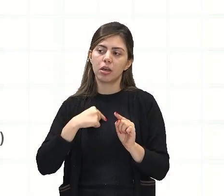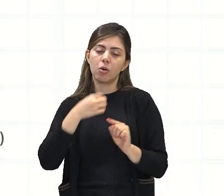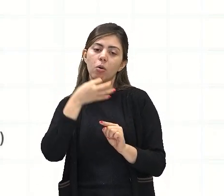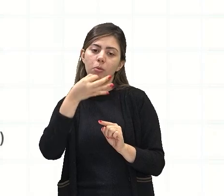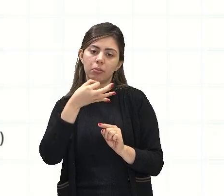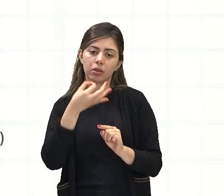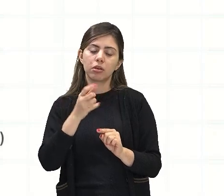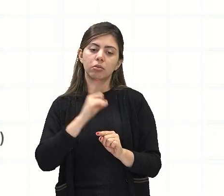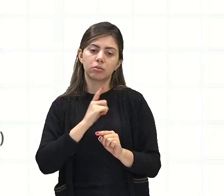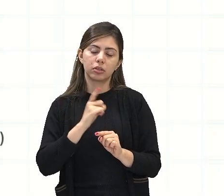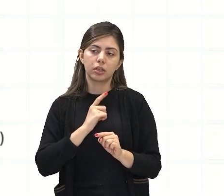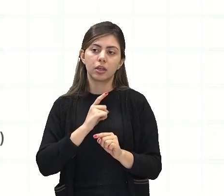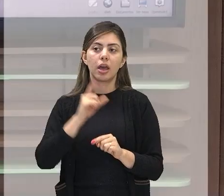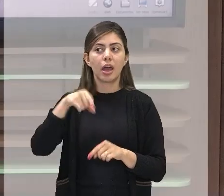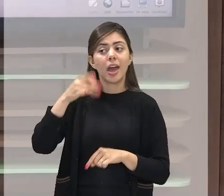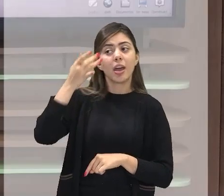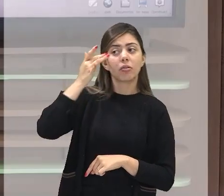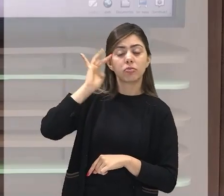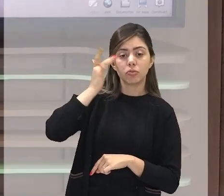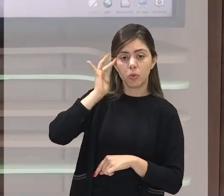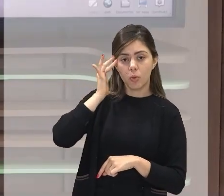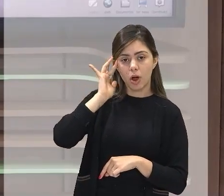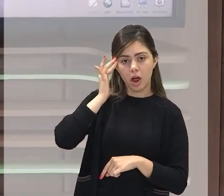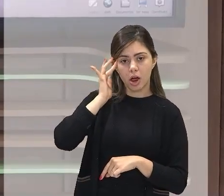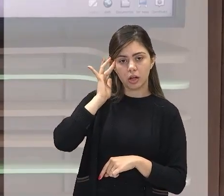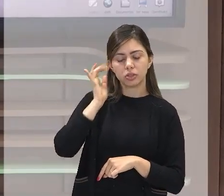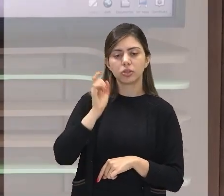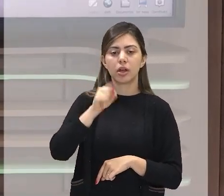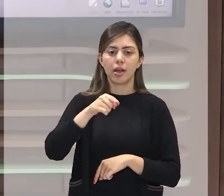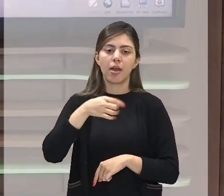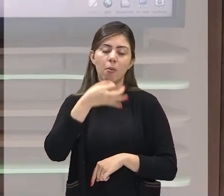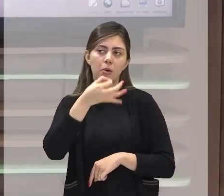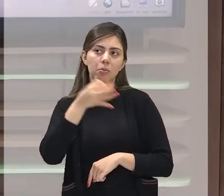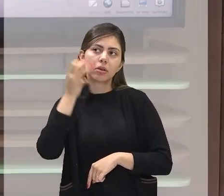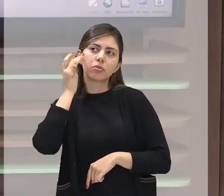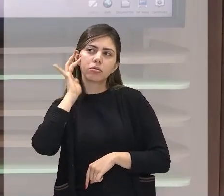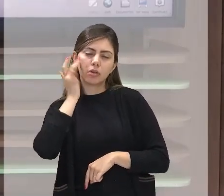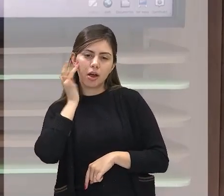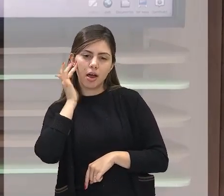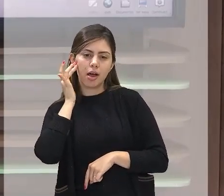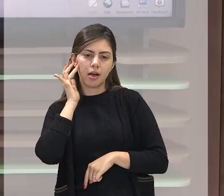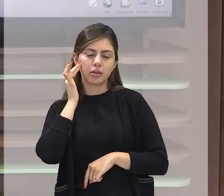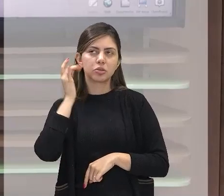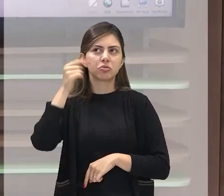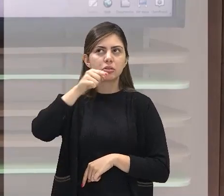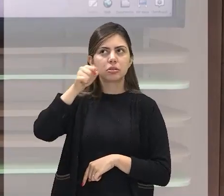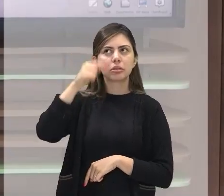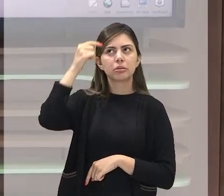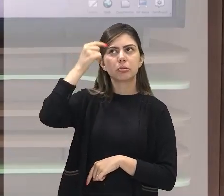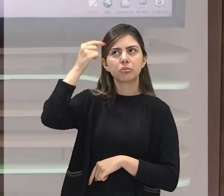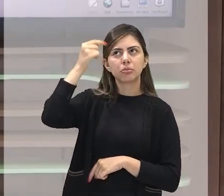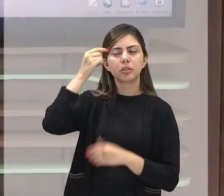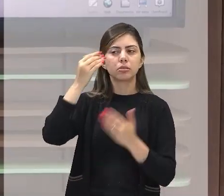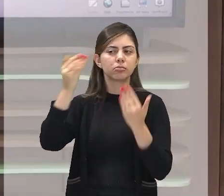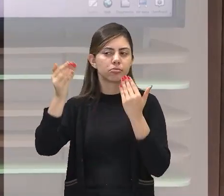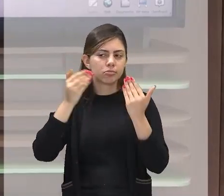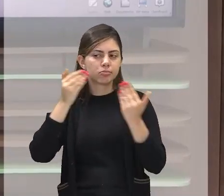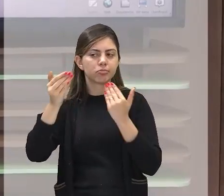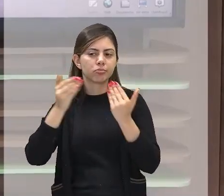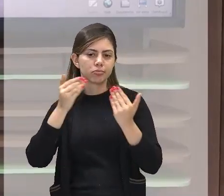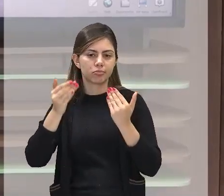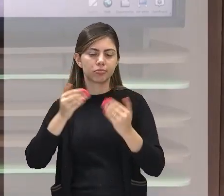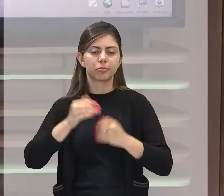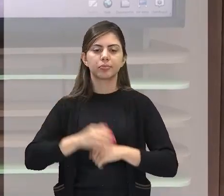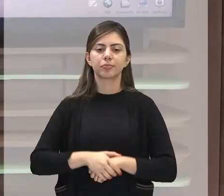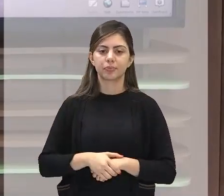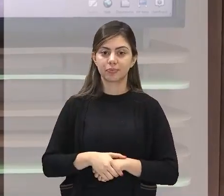uma presunção, é algo que você achou mediante o seu pensamento, o seu julgamento, as suas